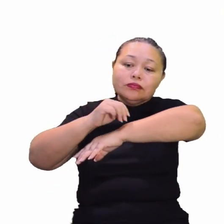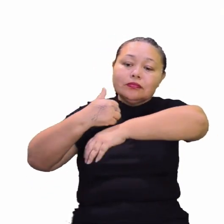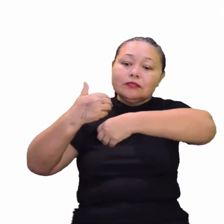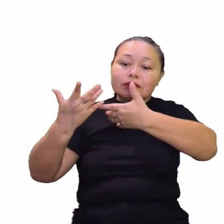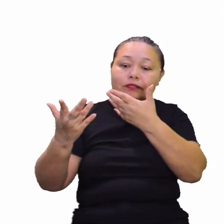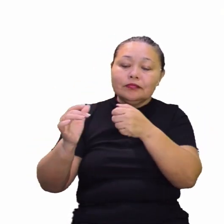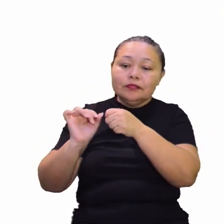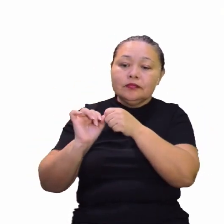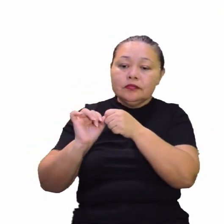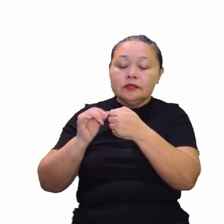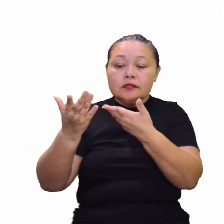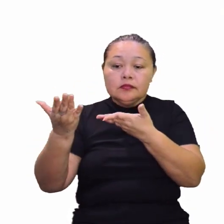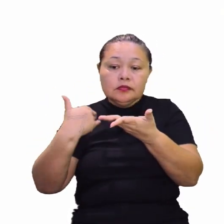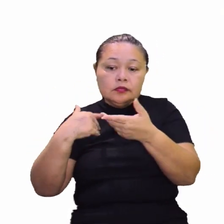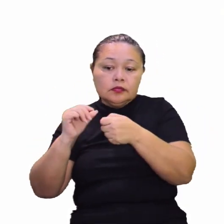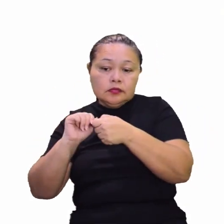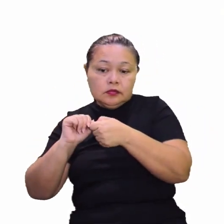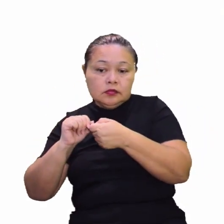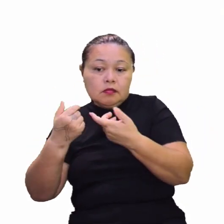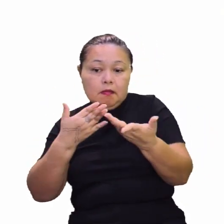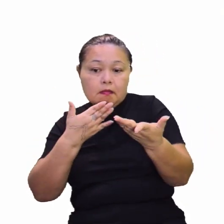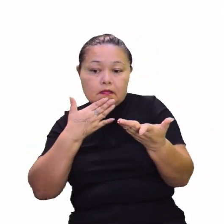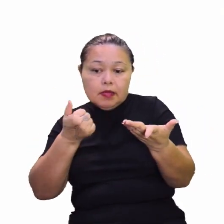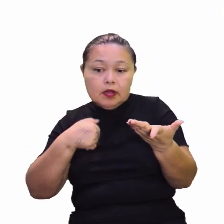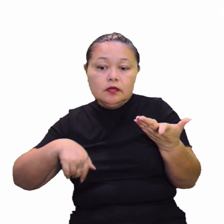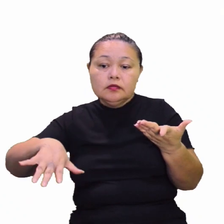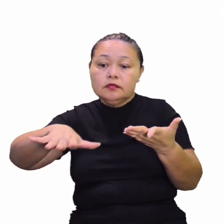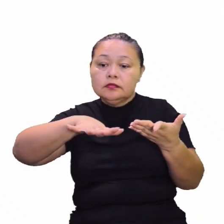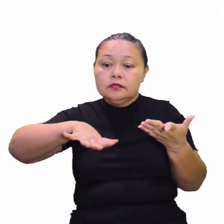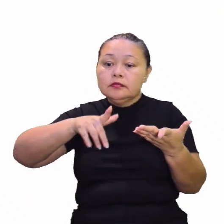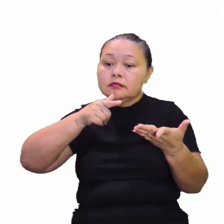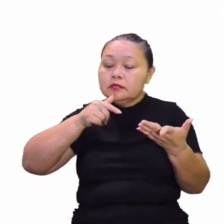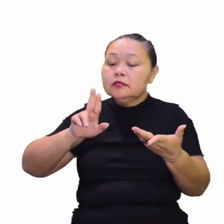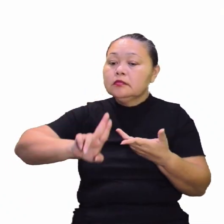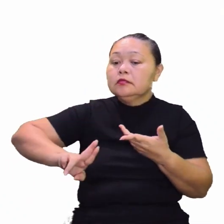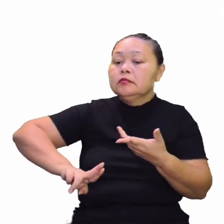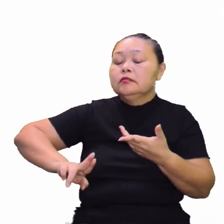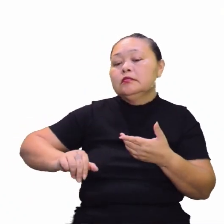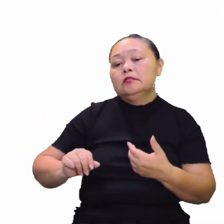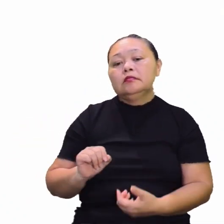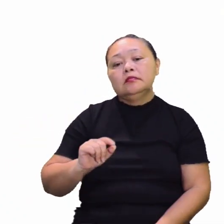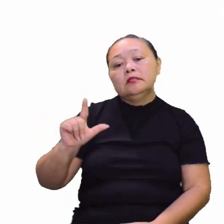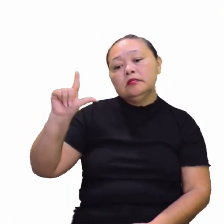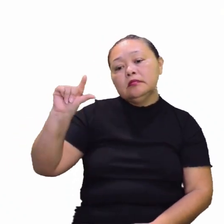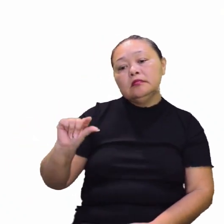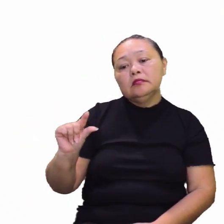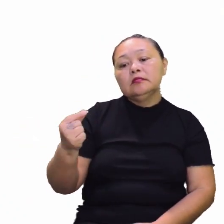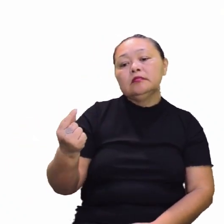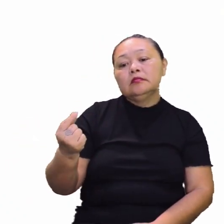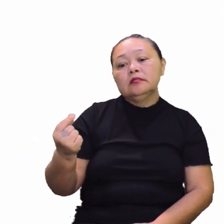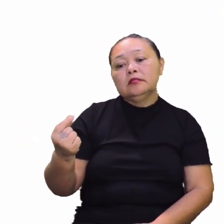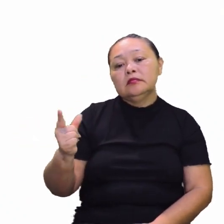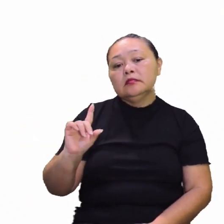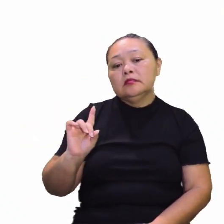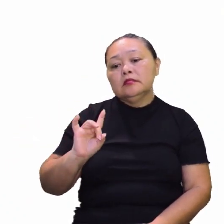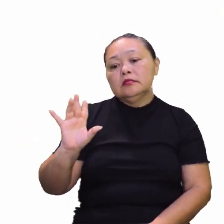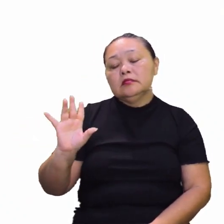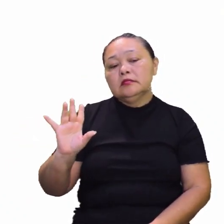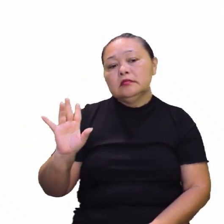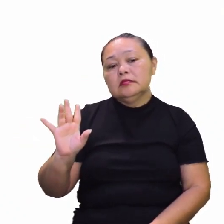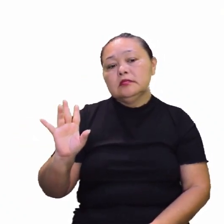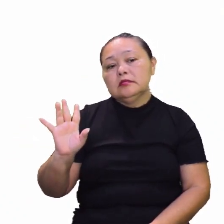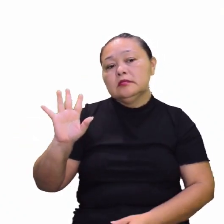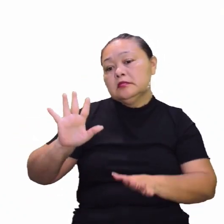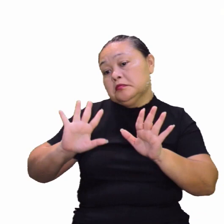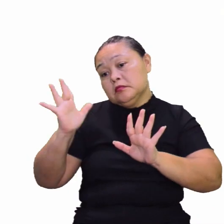Exatamente. Trazendo um custo-benefício muito maior. Com certeza. Não é isso? Porque é um baixo custo, só que,